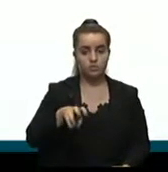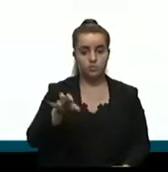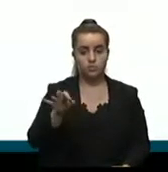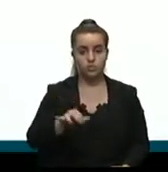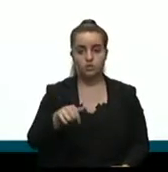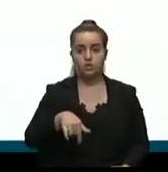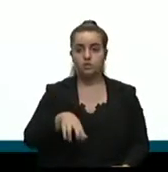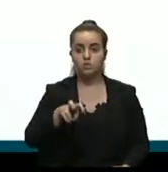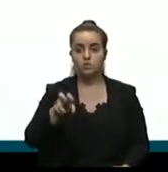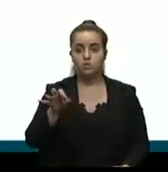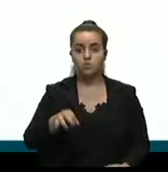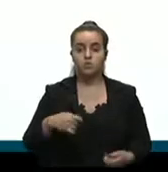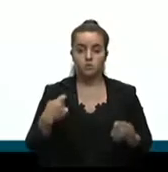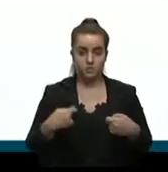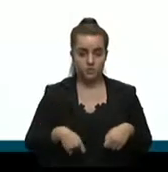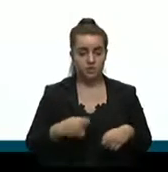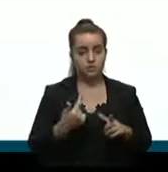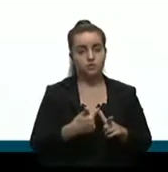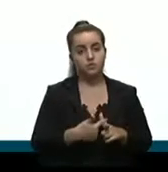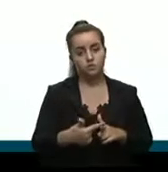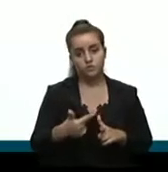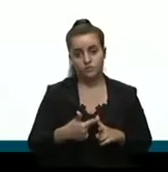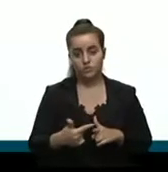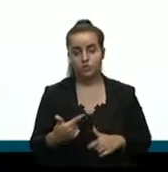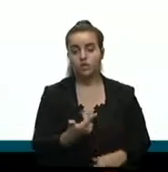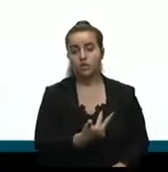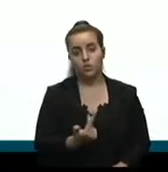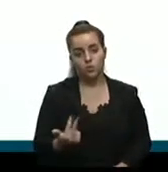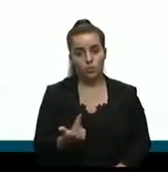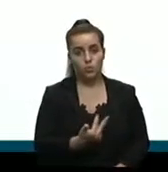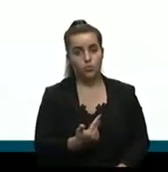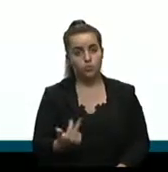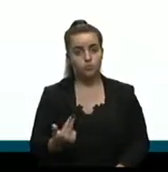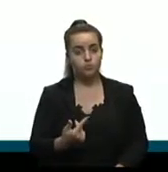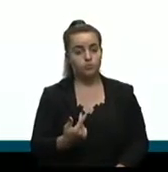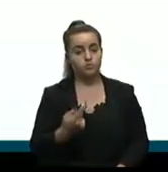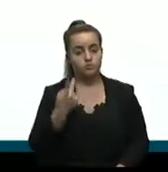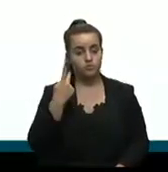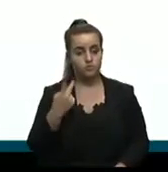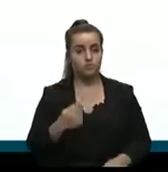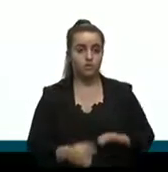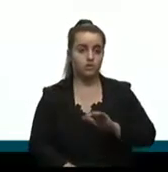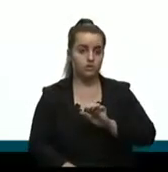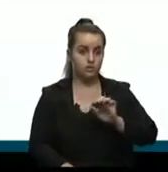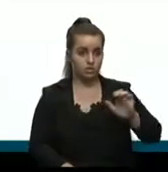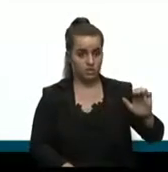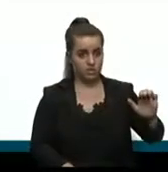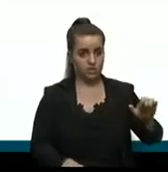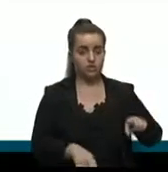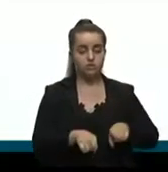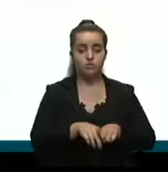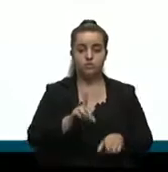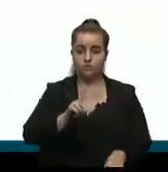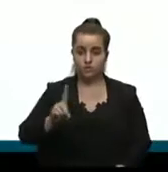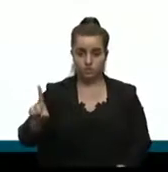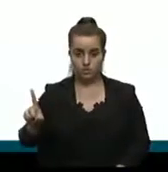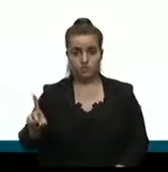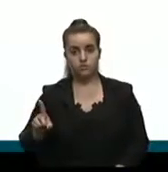Esses 5% eles precisam ser distribuídos igualmente à esquerda da região e à